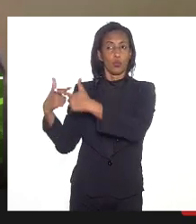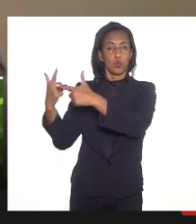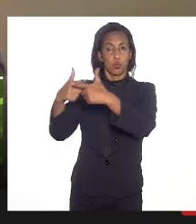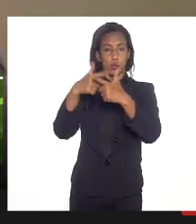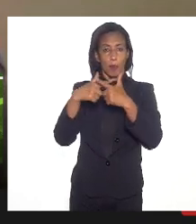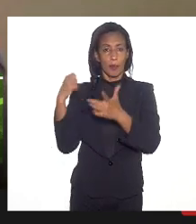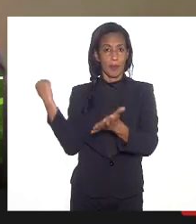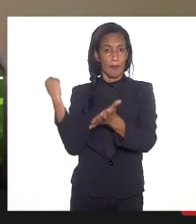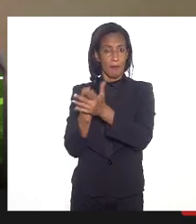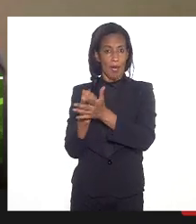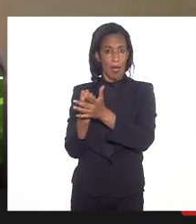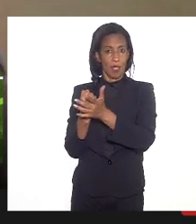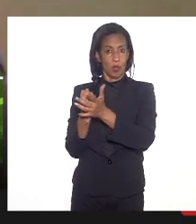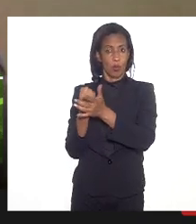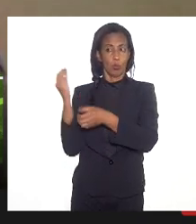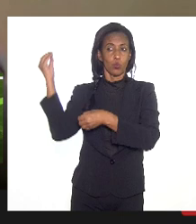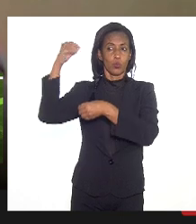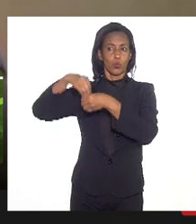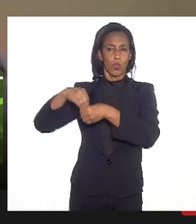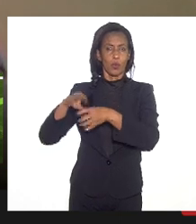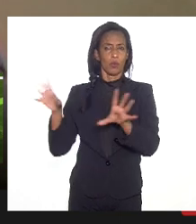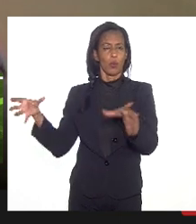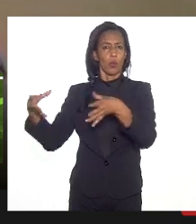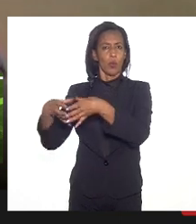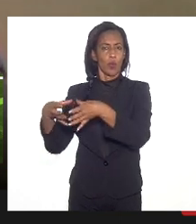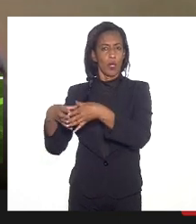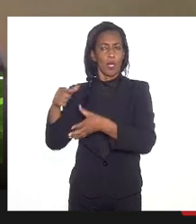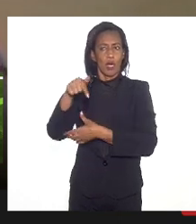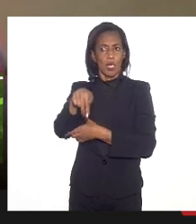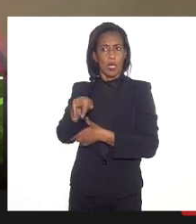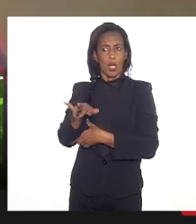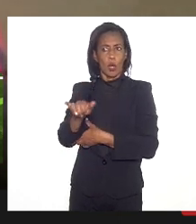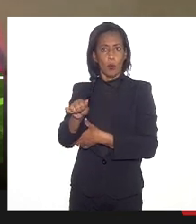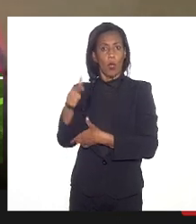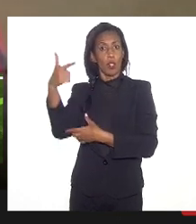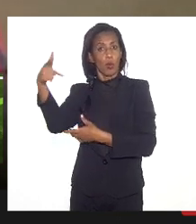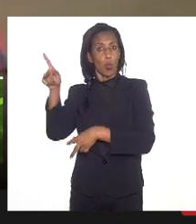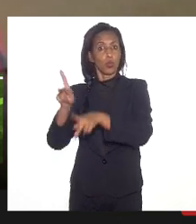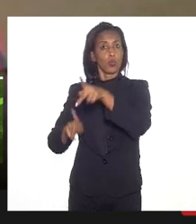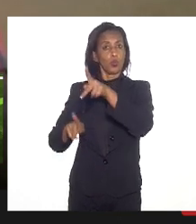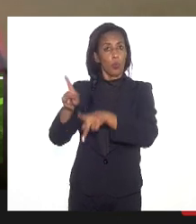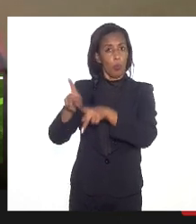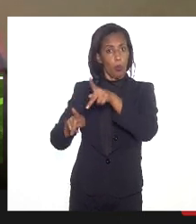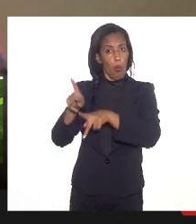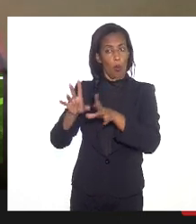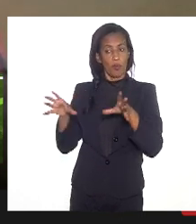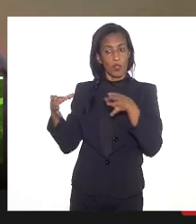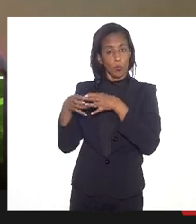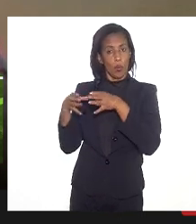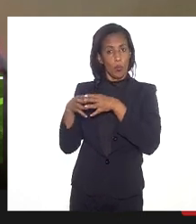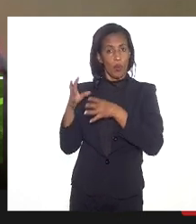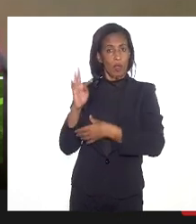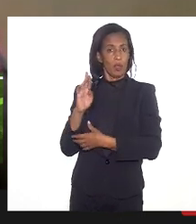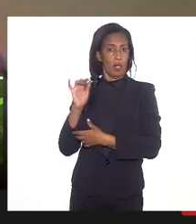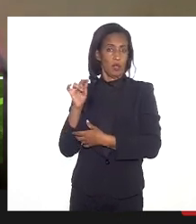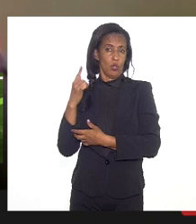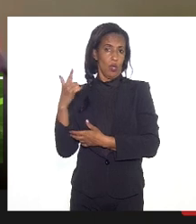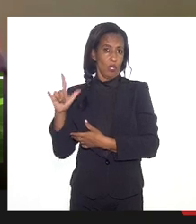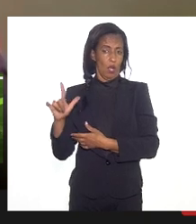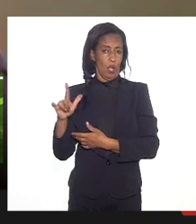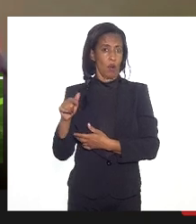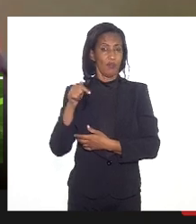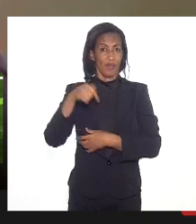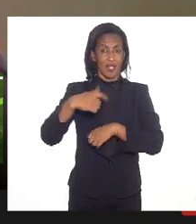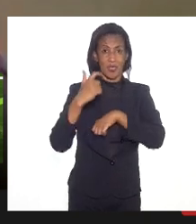postos sobre as comunidades quilombolas e outros povos e comunidades tradicionais.